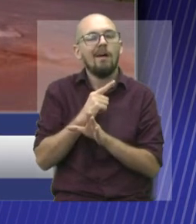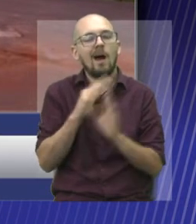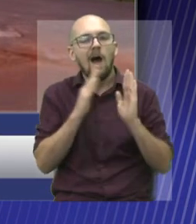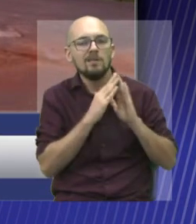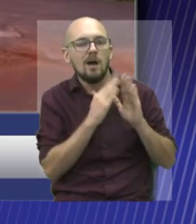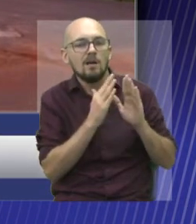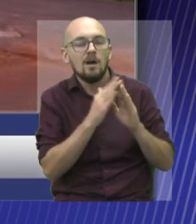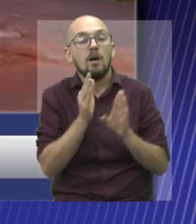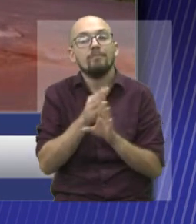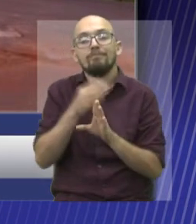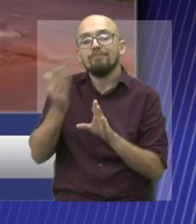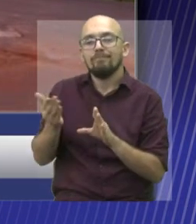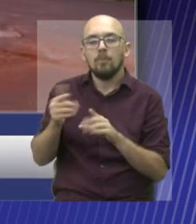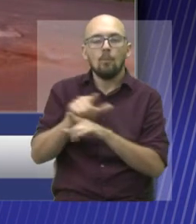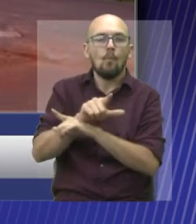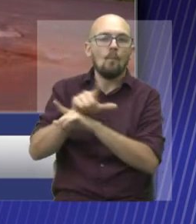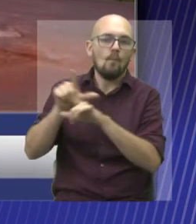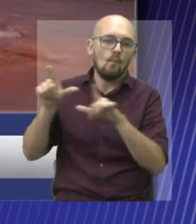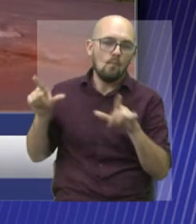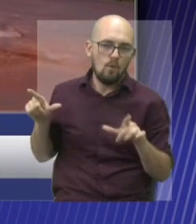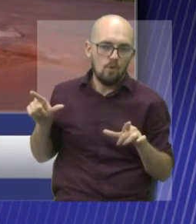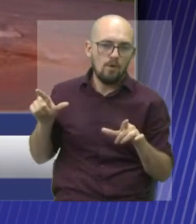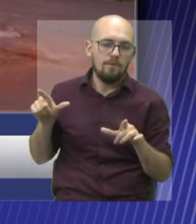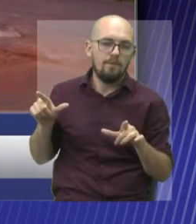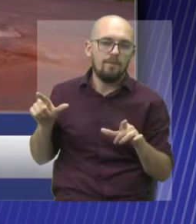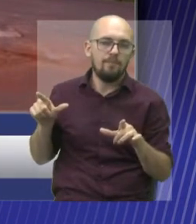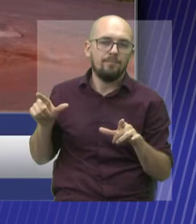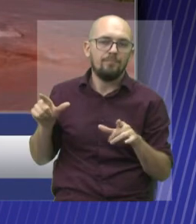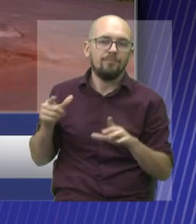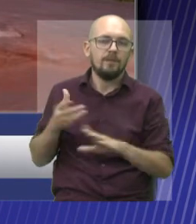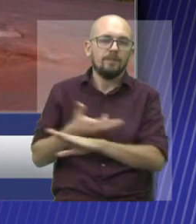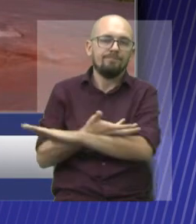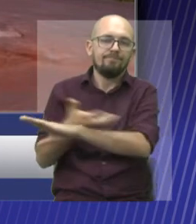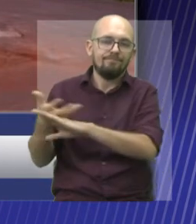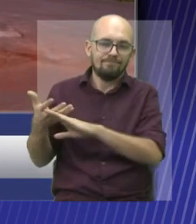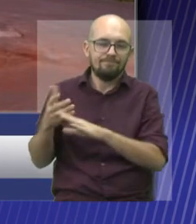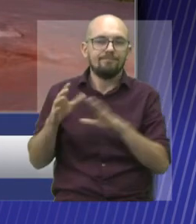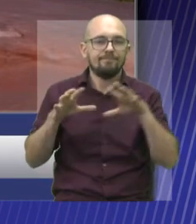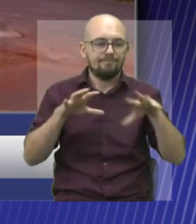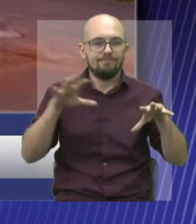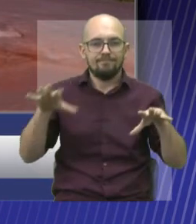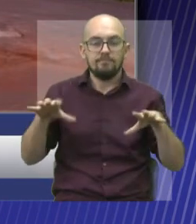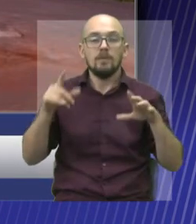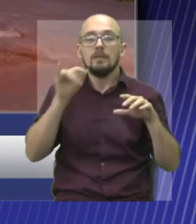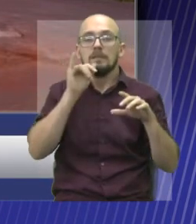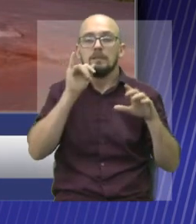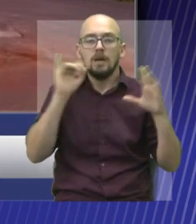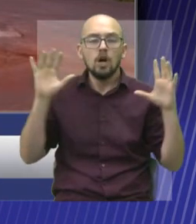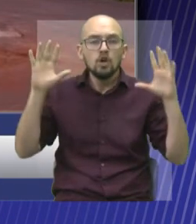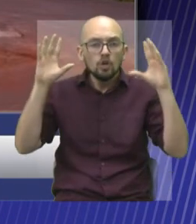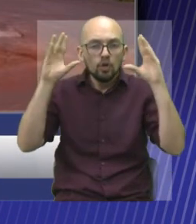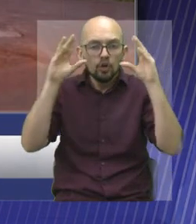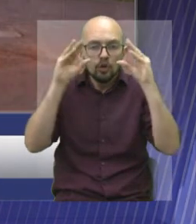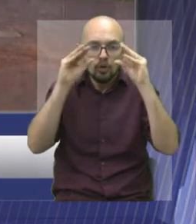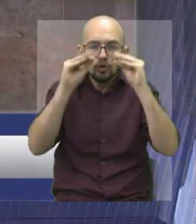e do outro não tem aí uma área construída. E no cair da noite,